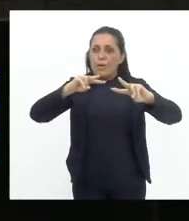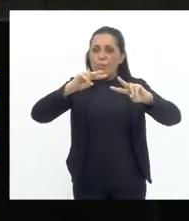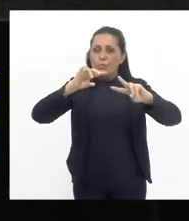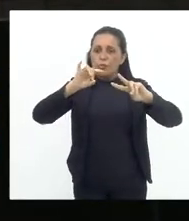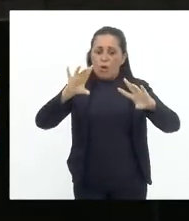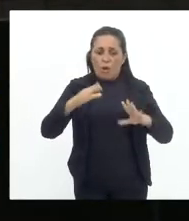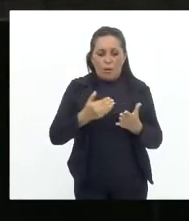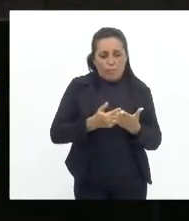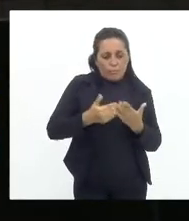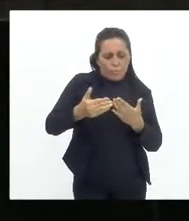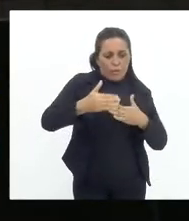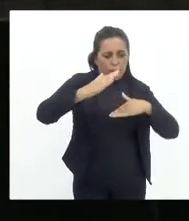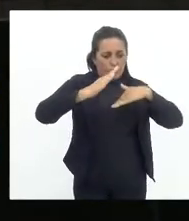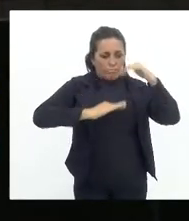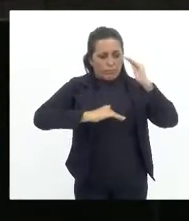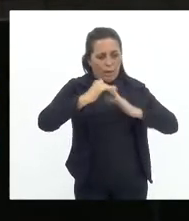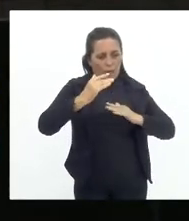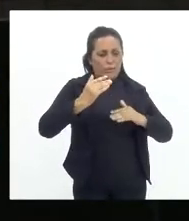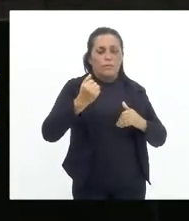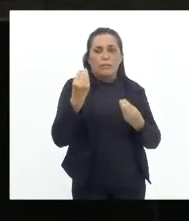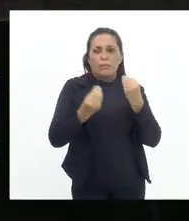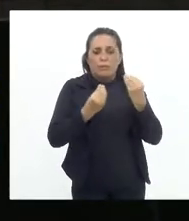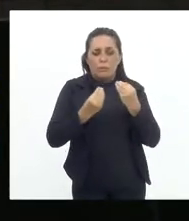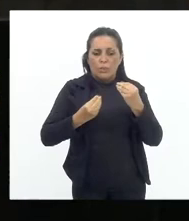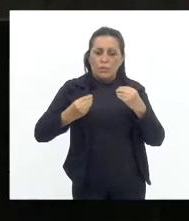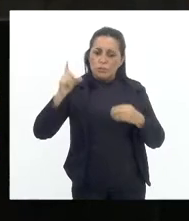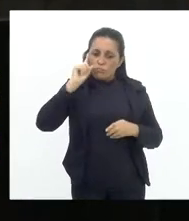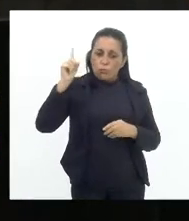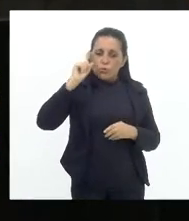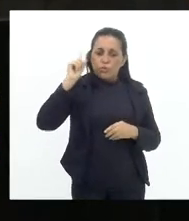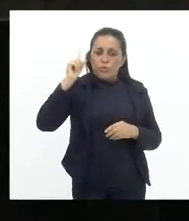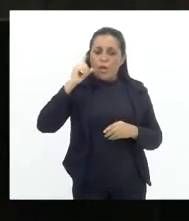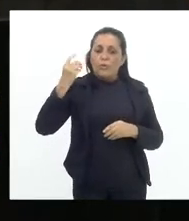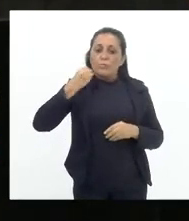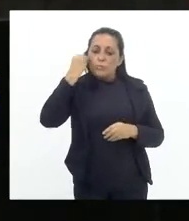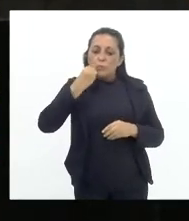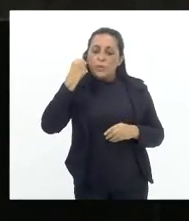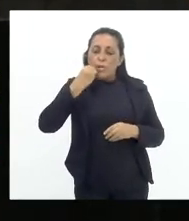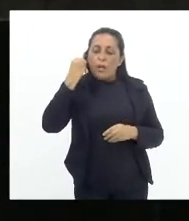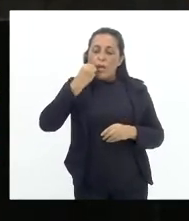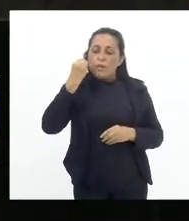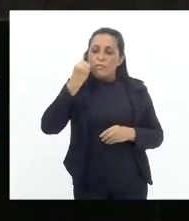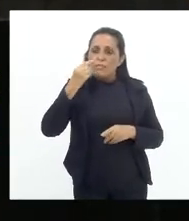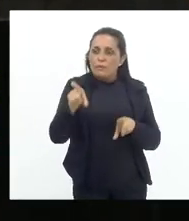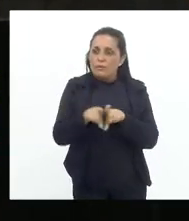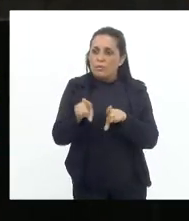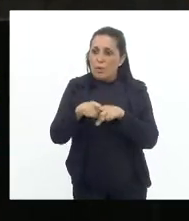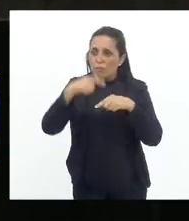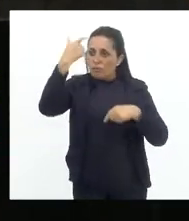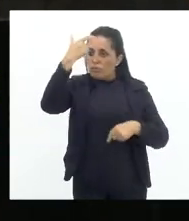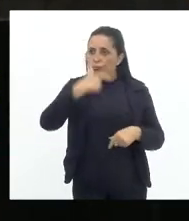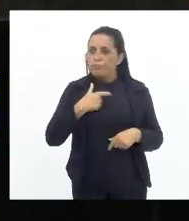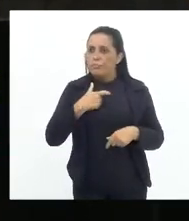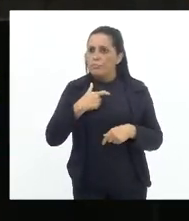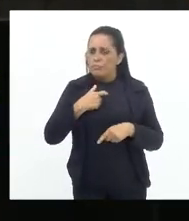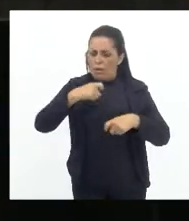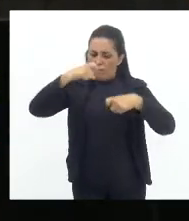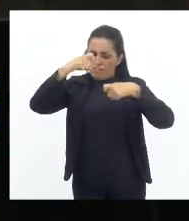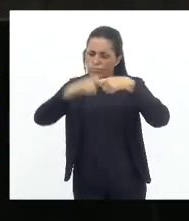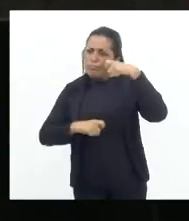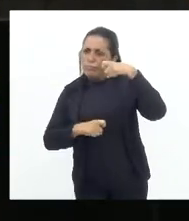a partir da nossa prática do nosso cotidiano e da nossa experiência de ser de sermos